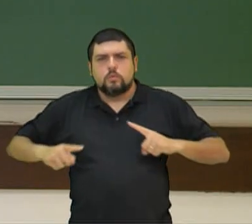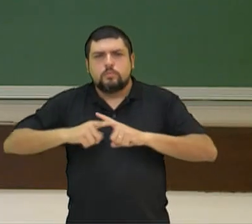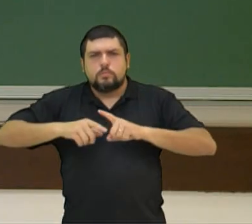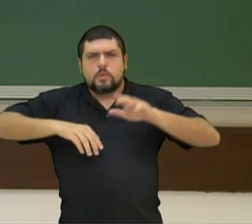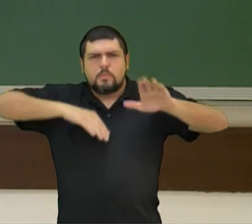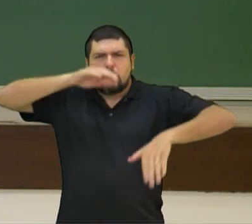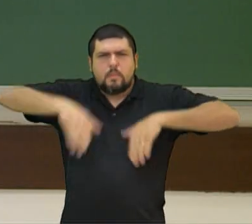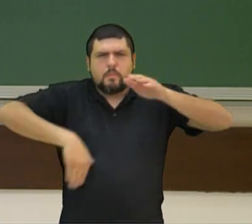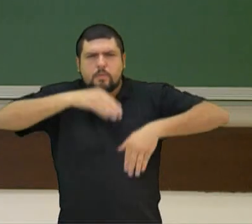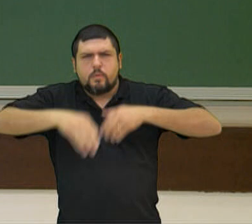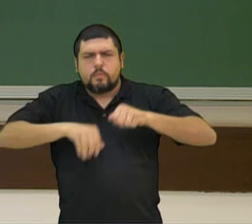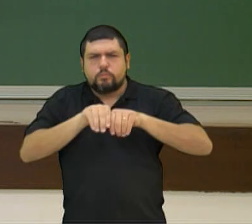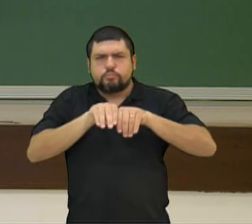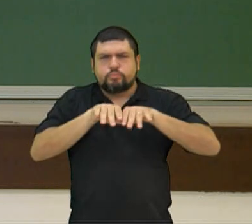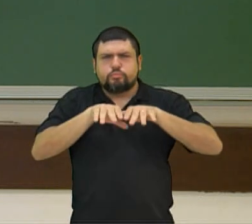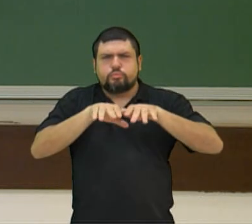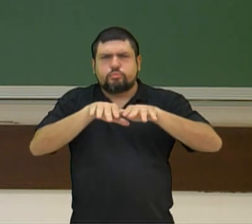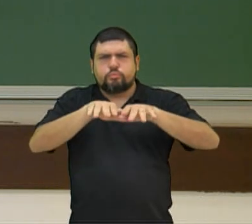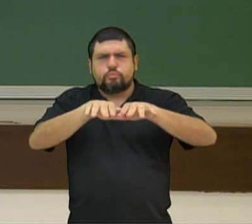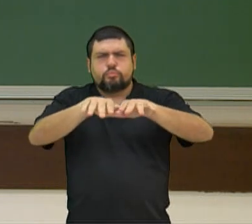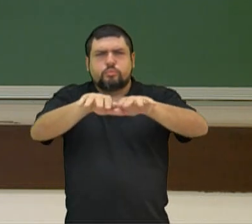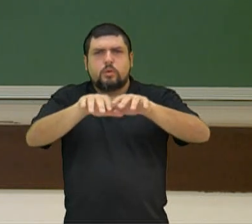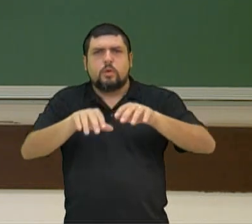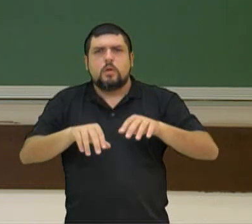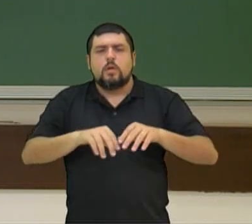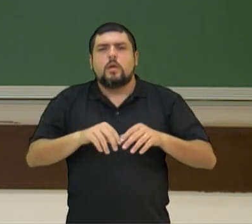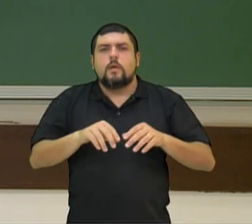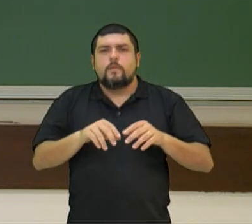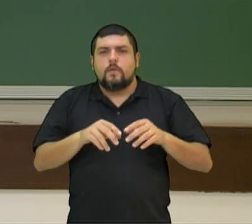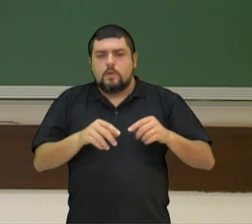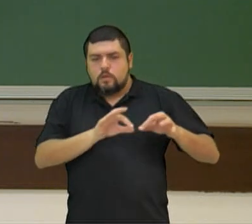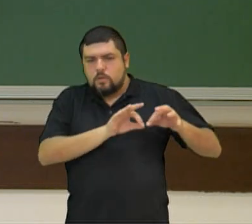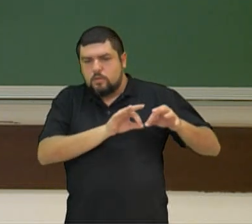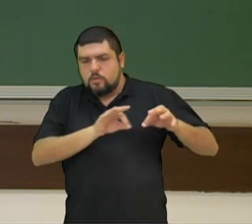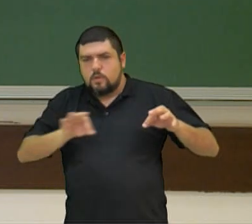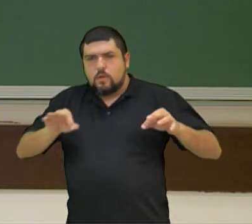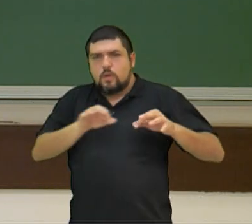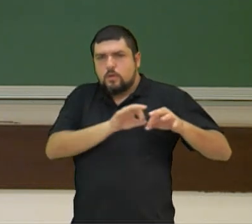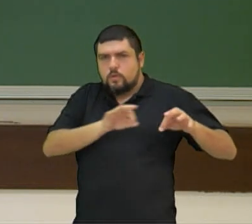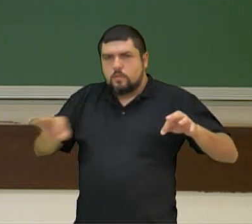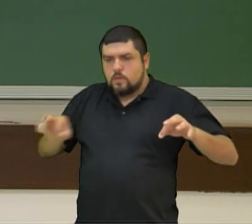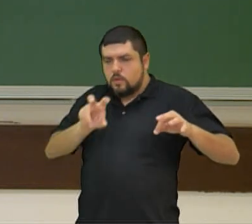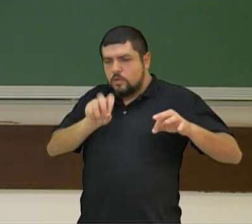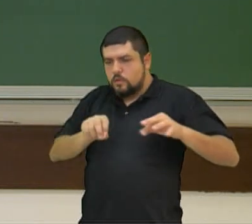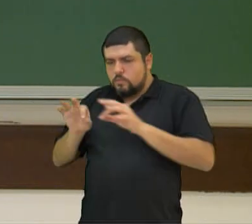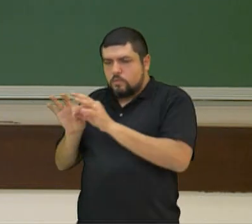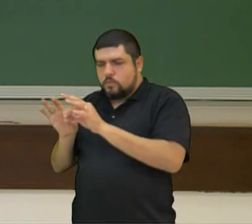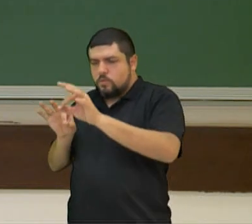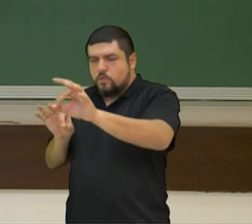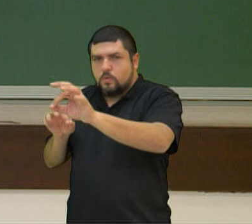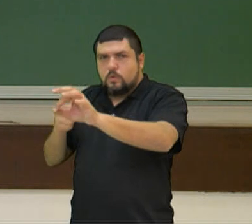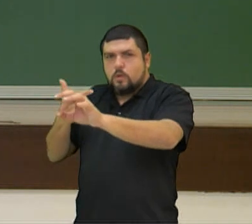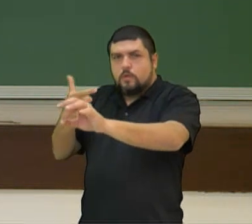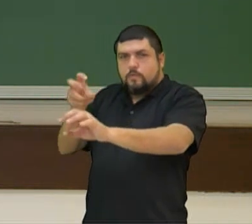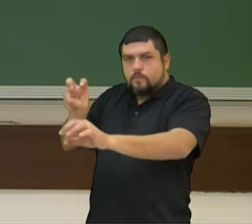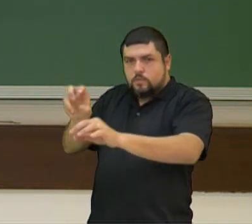nas Olimpíadas, né? 25 por 50 e 3 metros de profundidade, porque durante as rotinas,